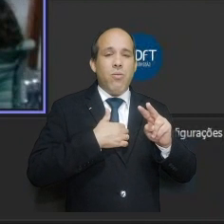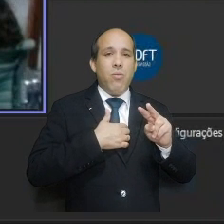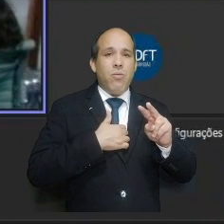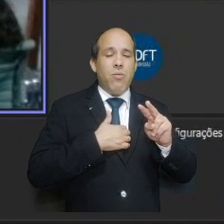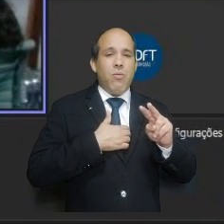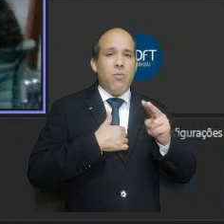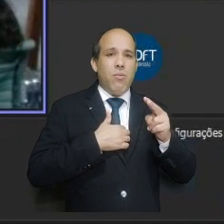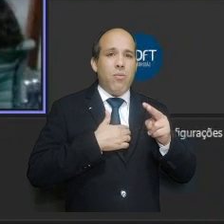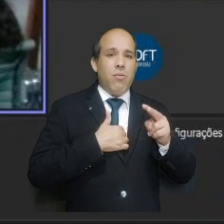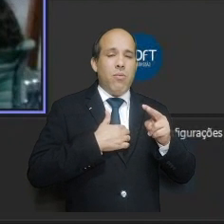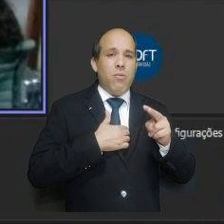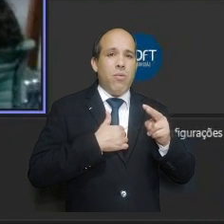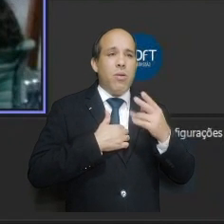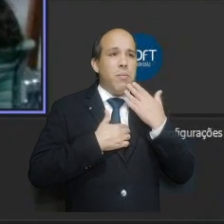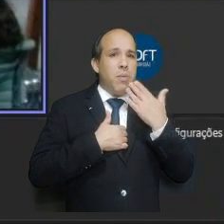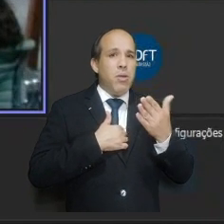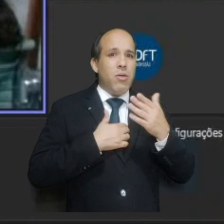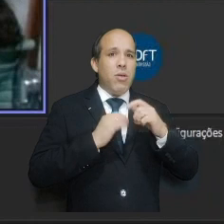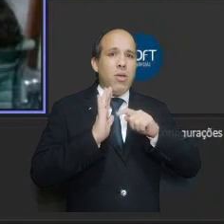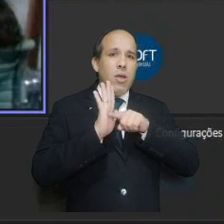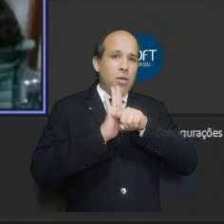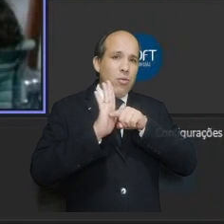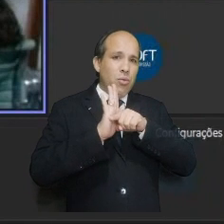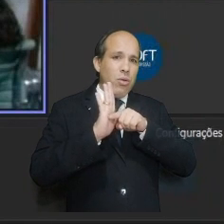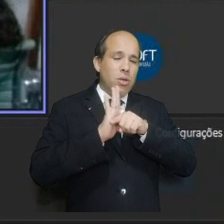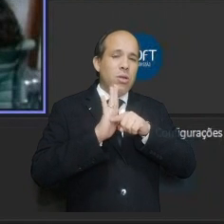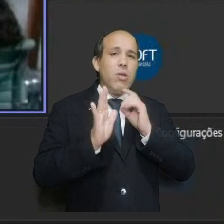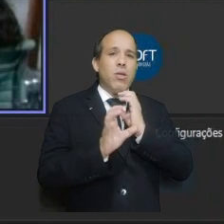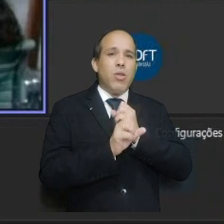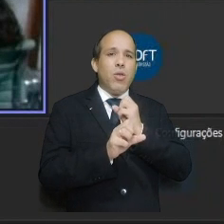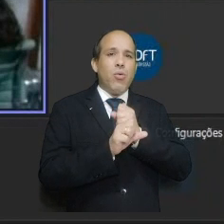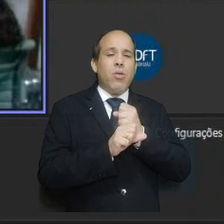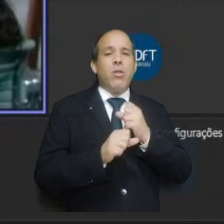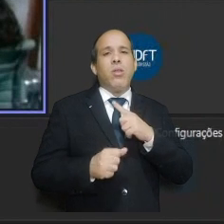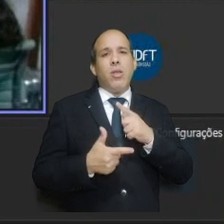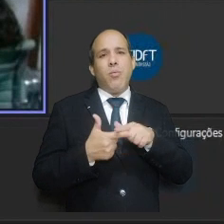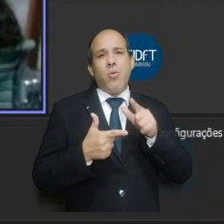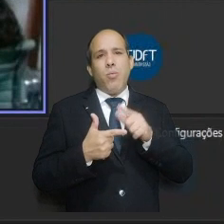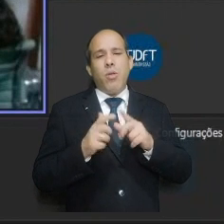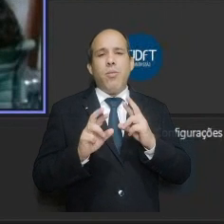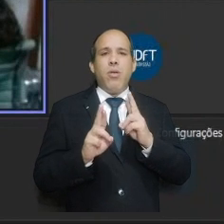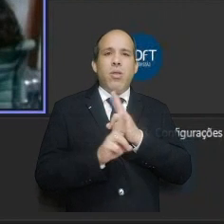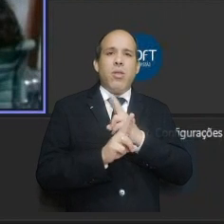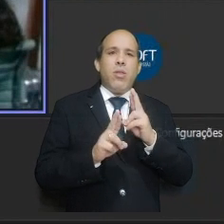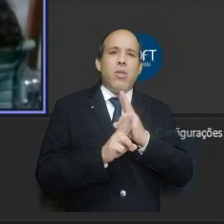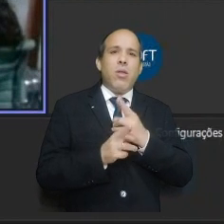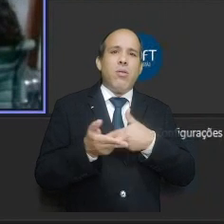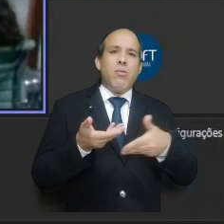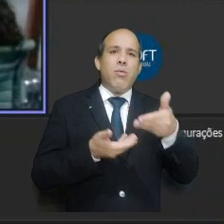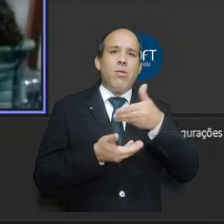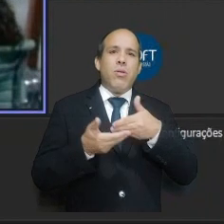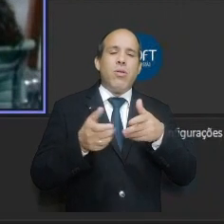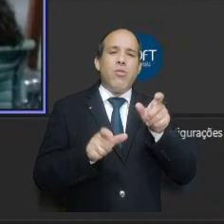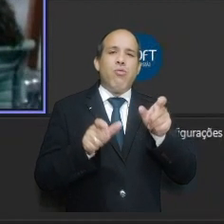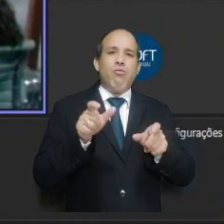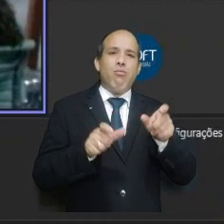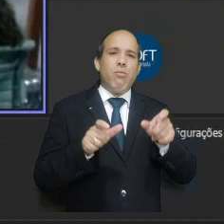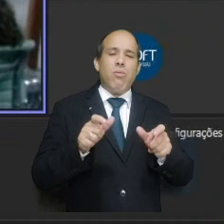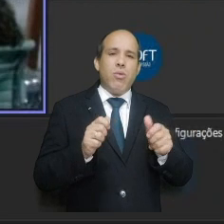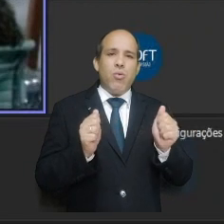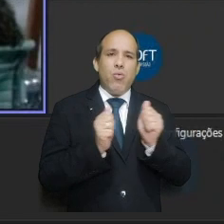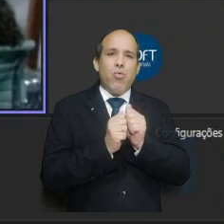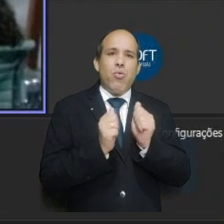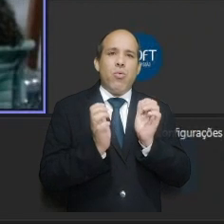está aqui no voto, só estou acrescentando para a doutora, dele pedir uma auditoria nas contas, porque tem problemas relacionados a